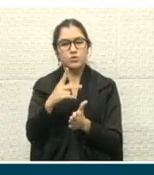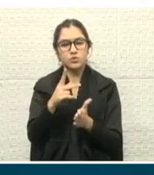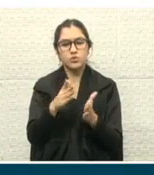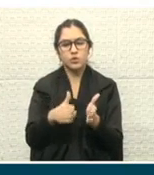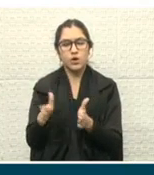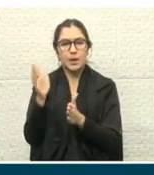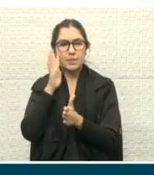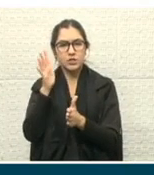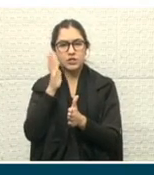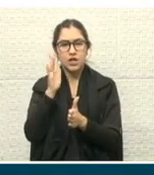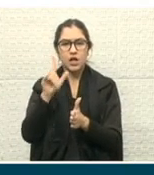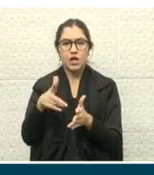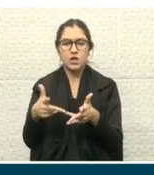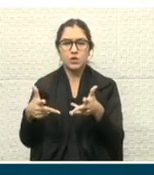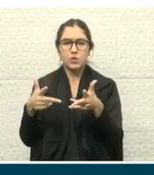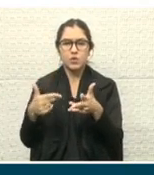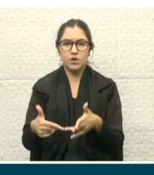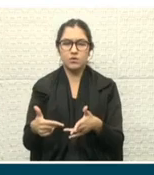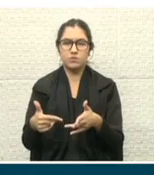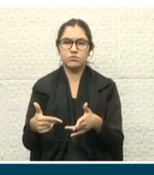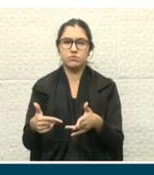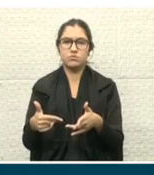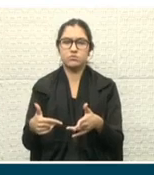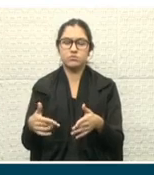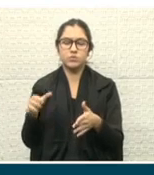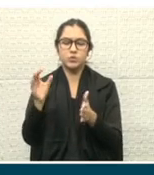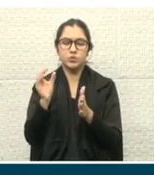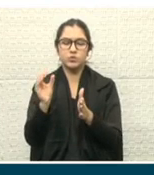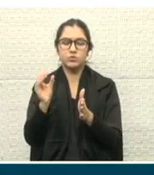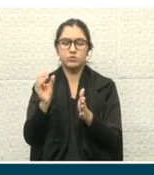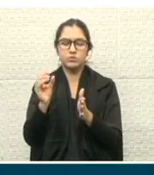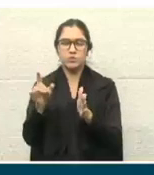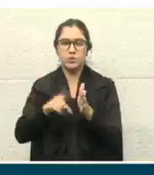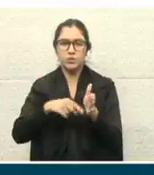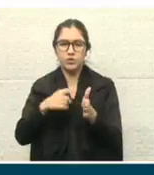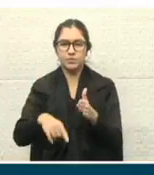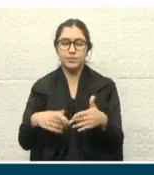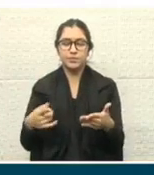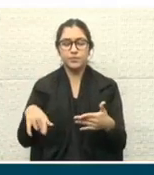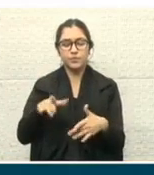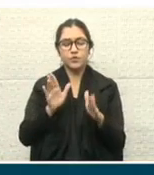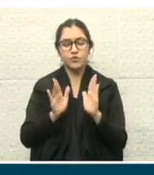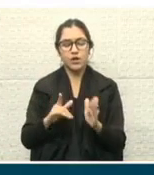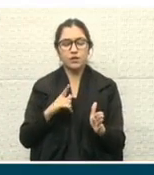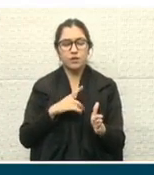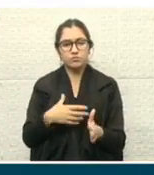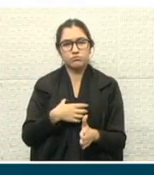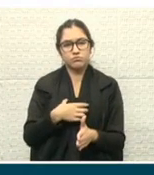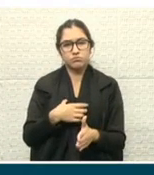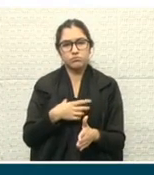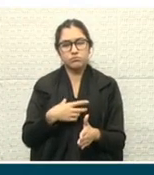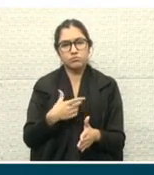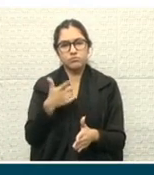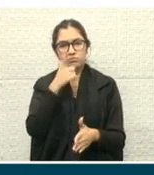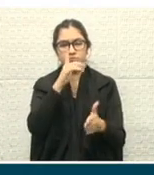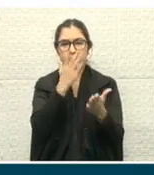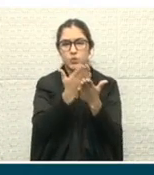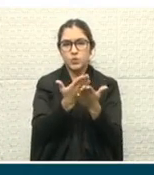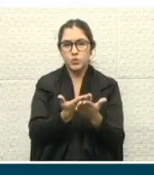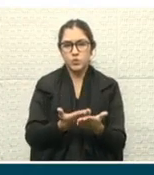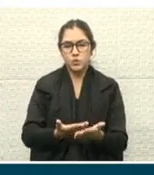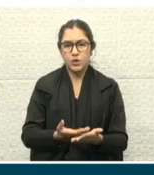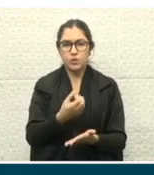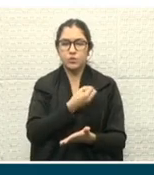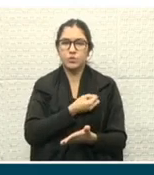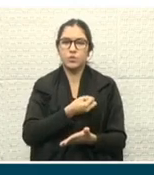parte imaginária for necessariamente nula. Então, com isso, nós já temos uma condição para estudar